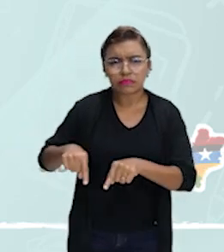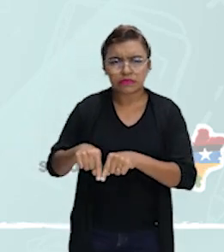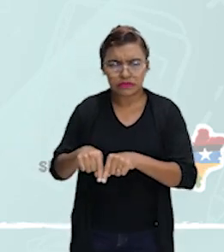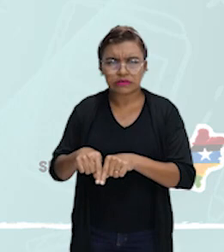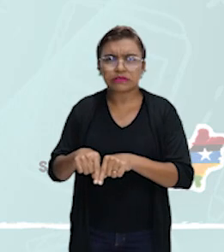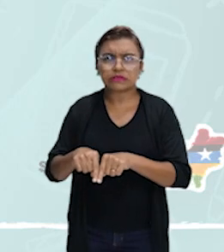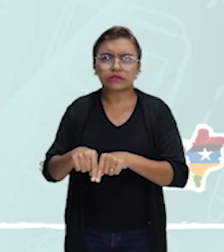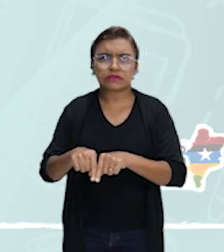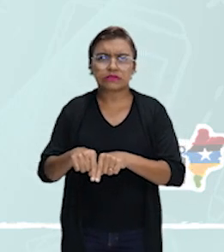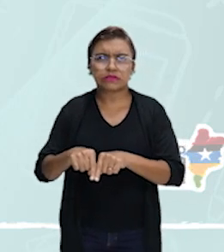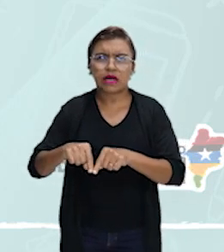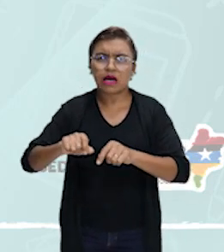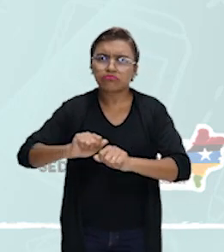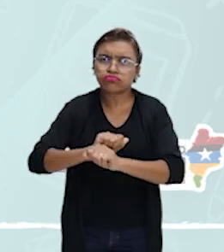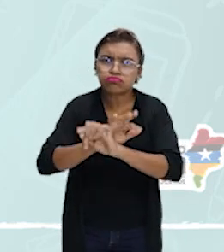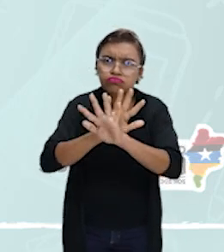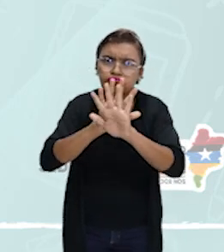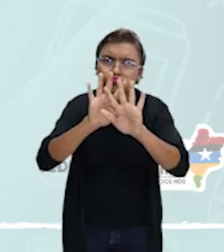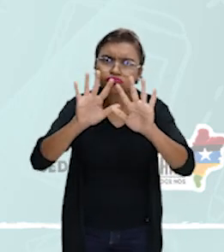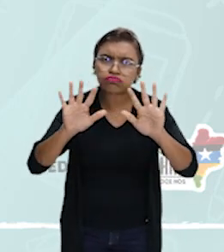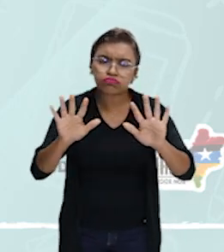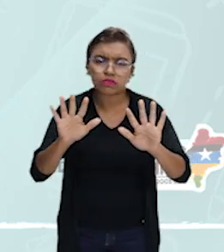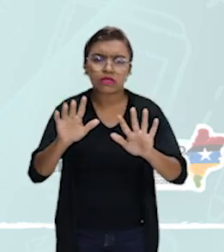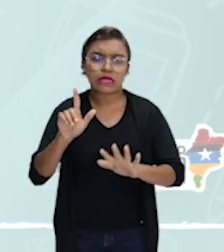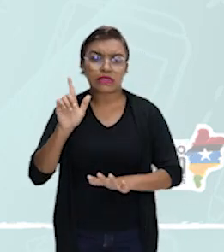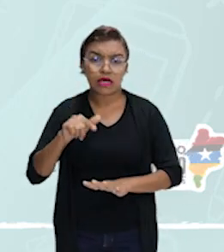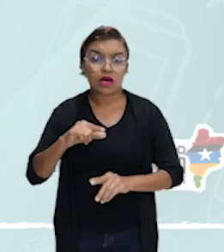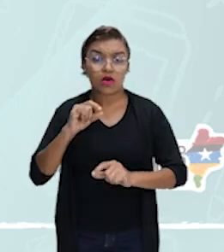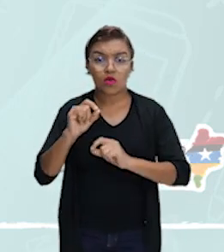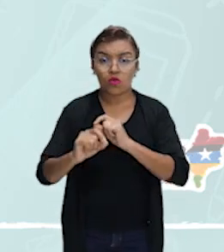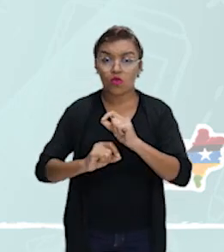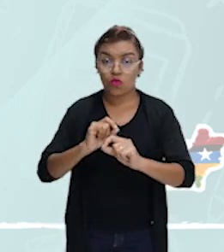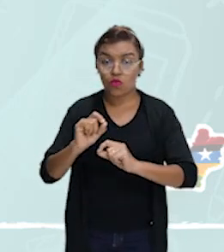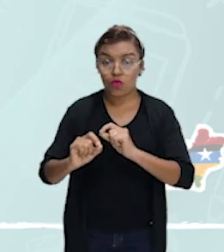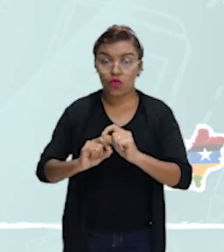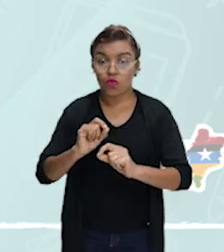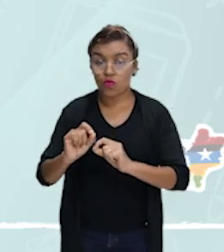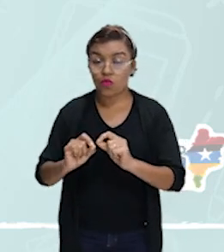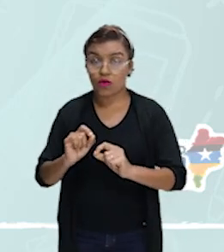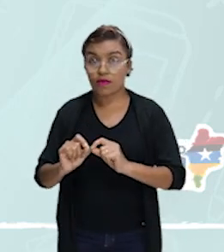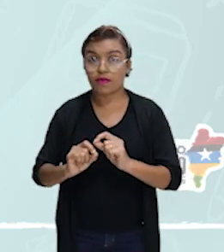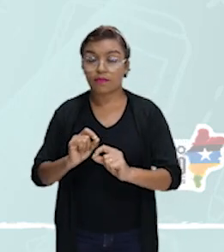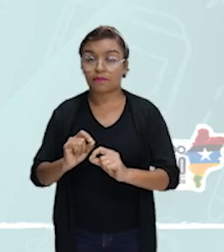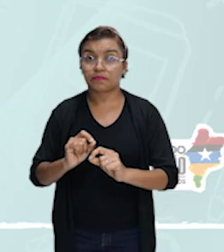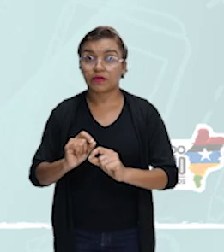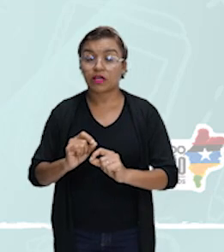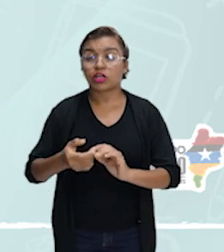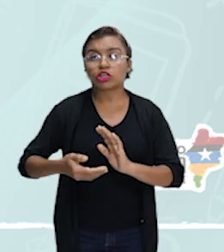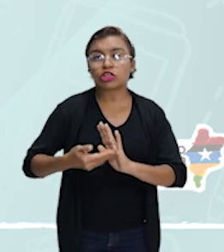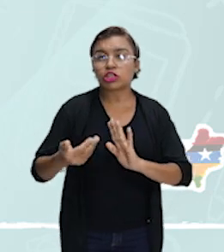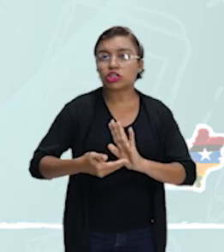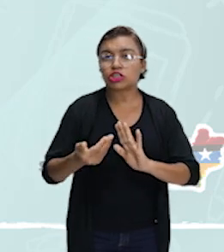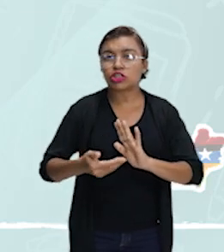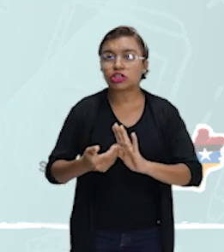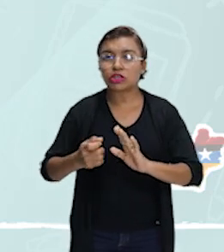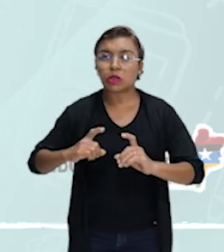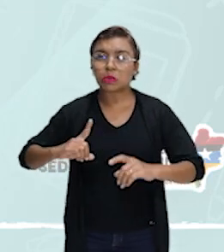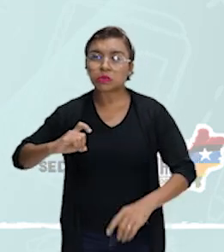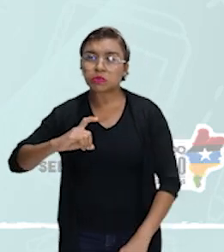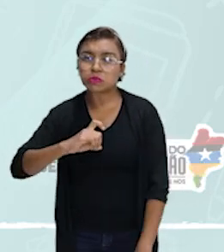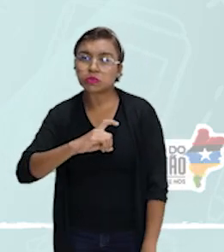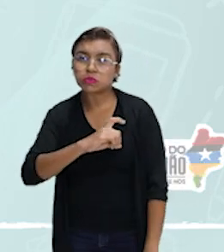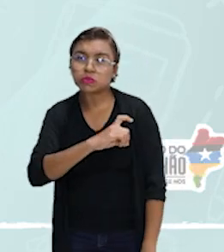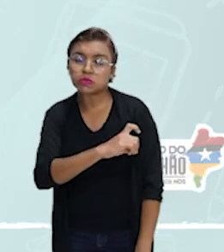águas sanitárias. Por ser um poderoso agente antisséptico, né, que elimina os micro-organismos,